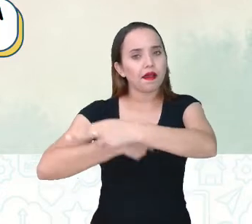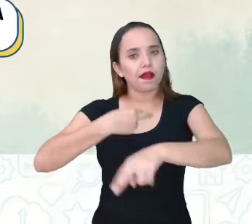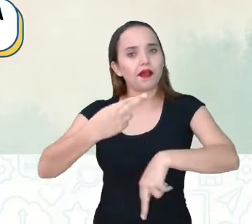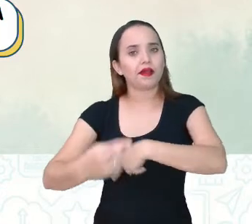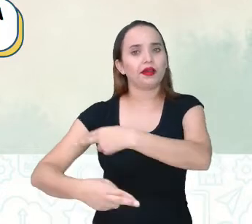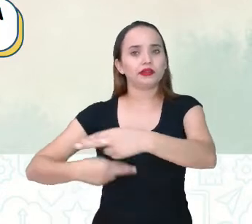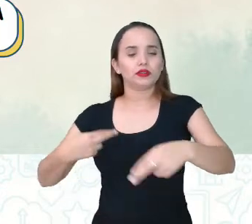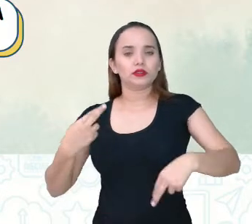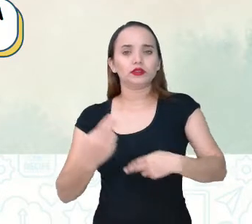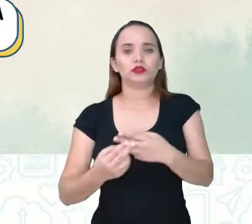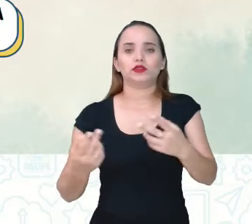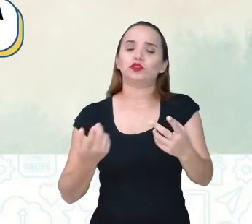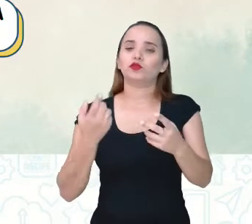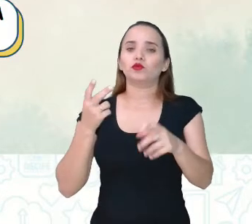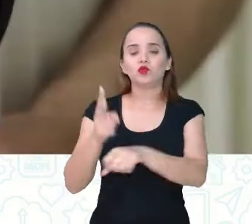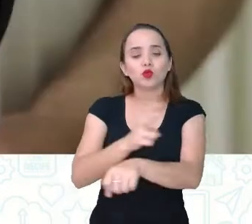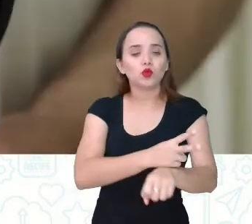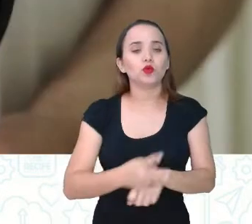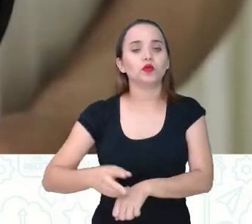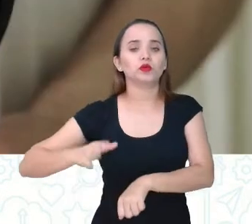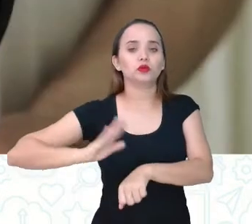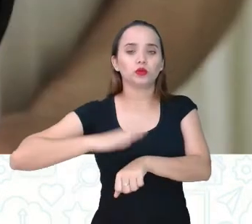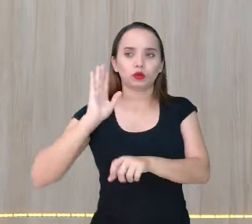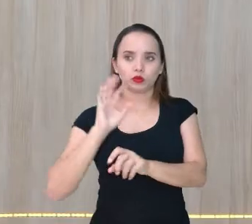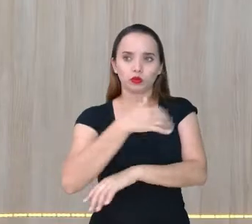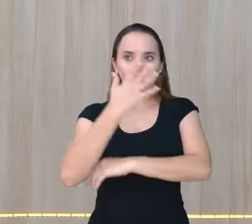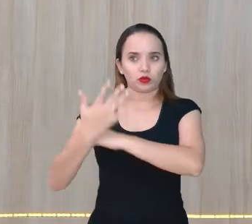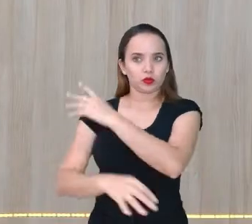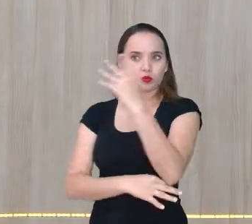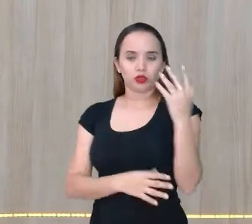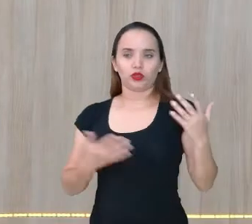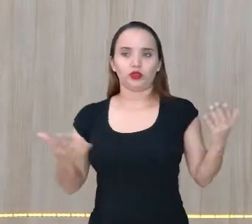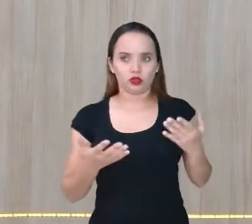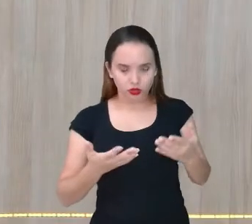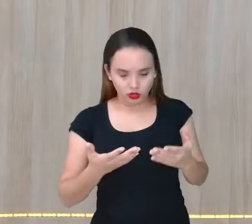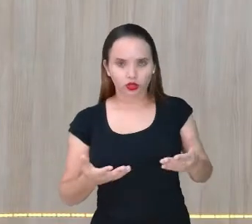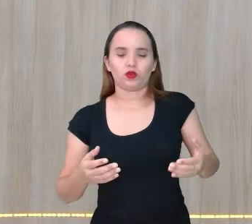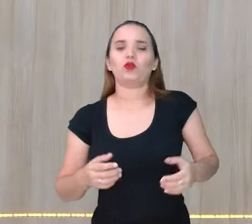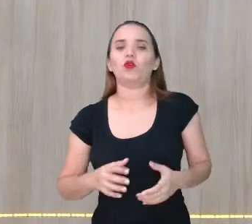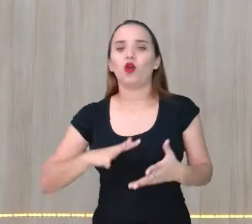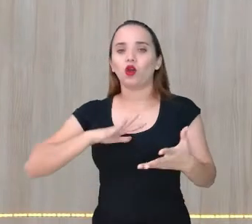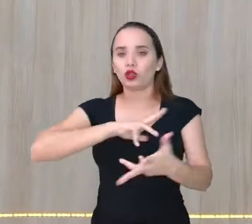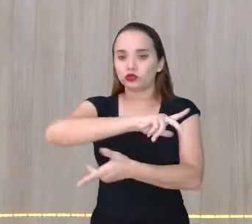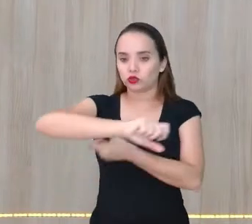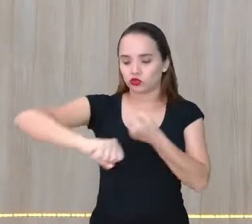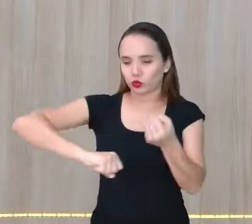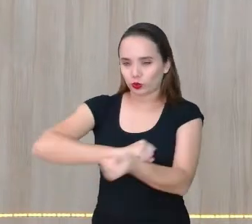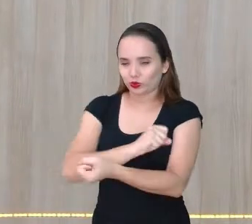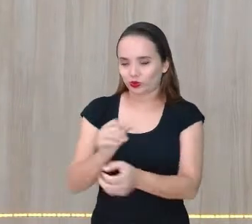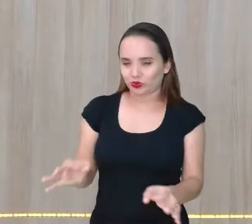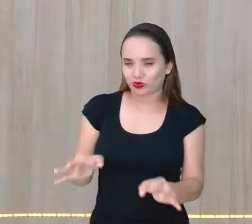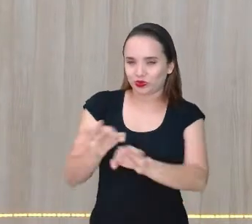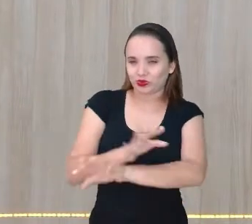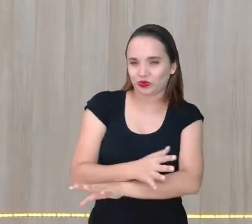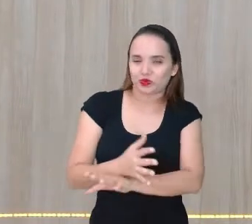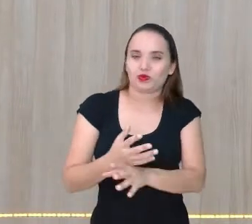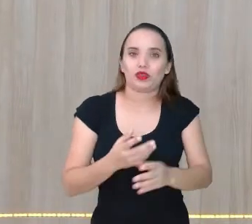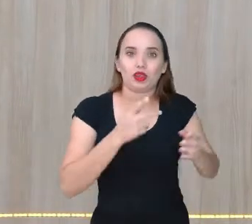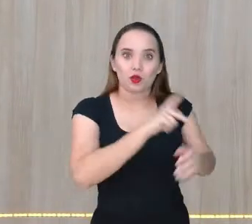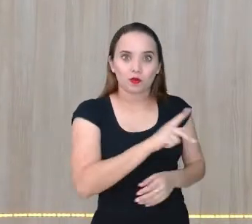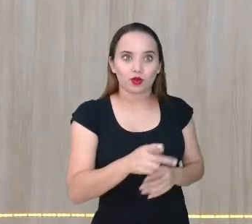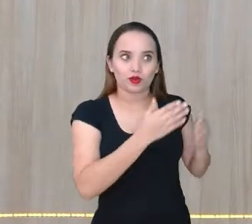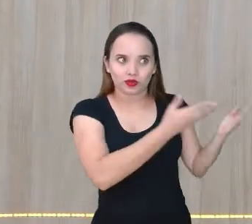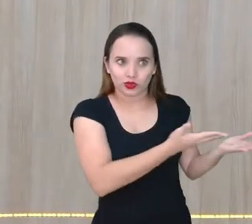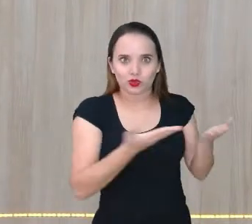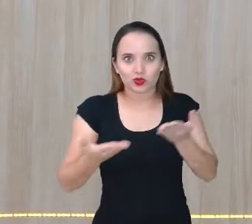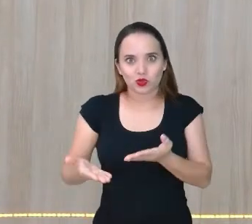de destruição, certo? Então, a gente vai ficando por aqui pela parte de sustentabilidade e o professor Giorgio